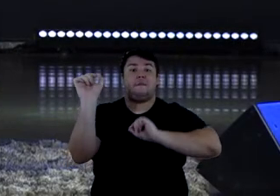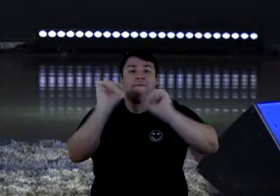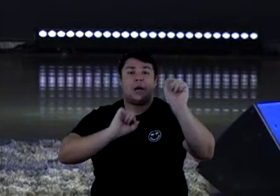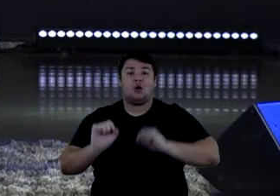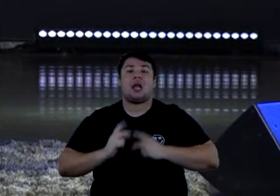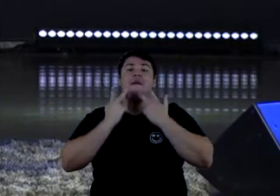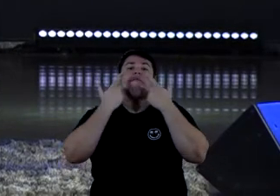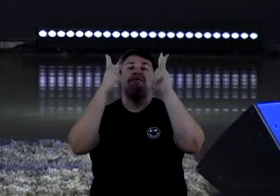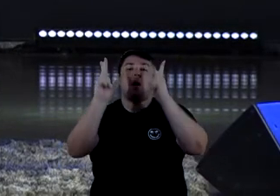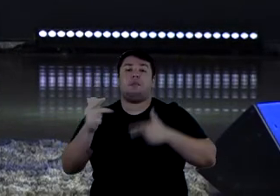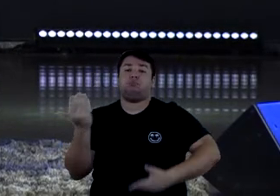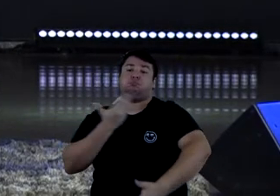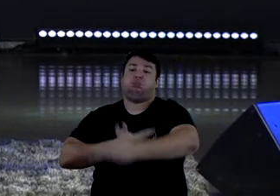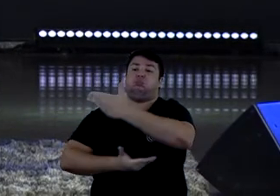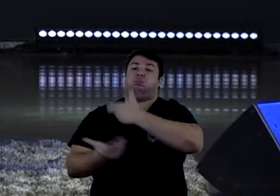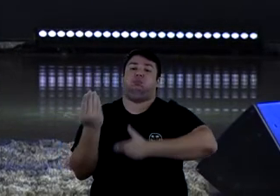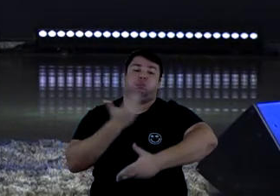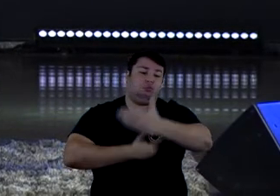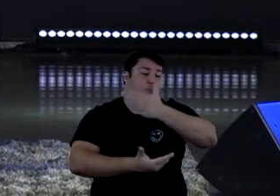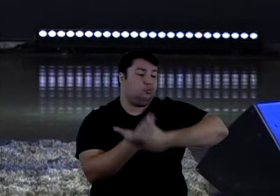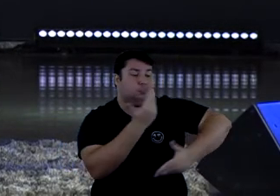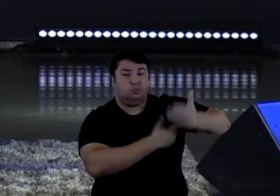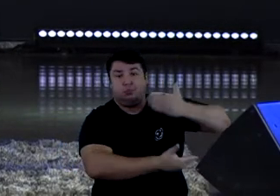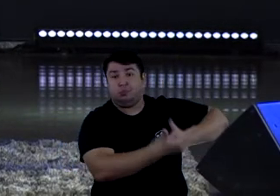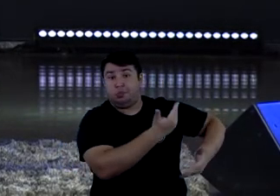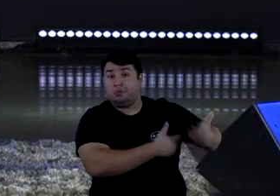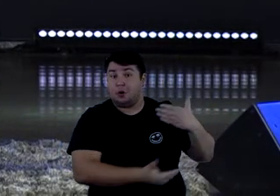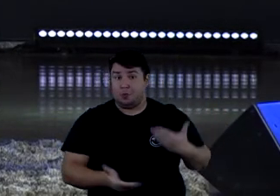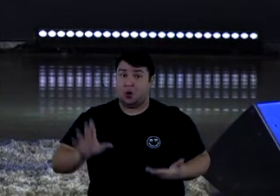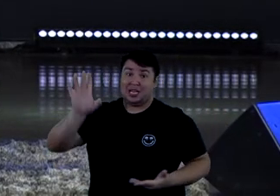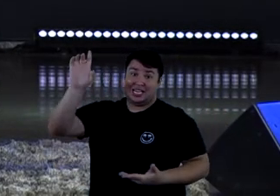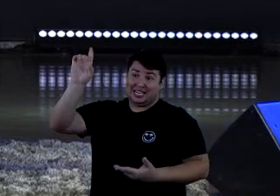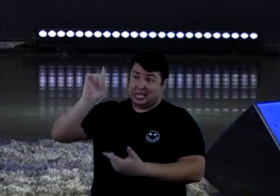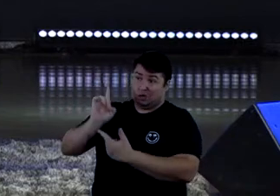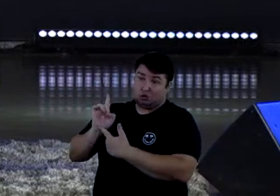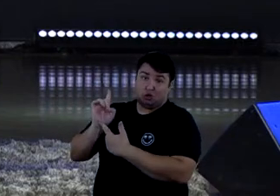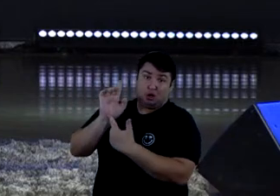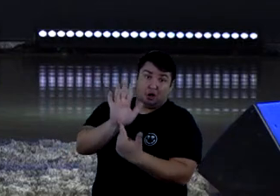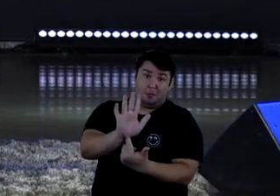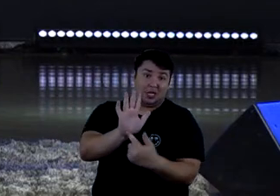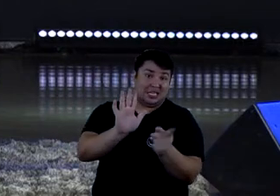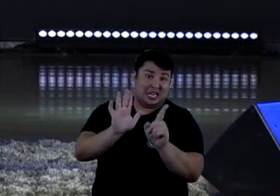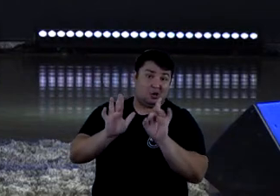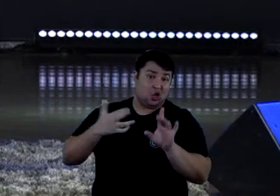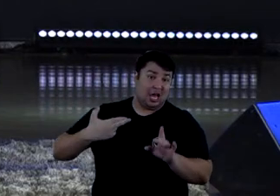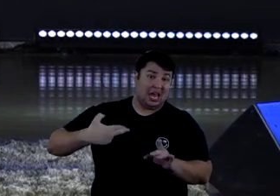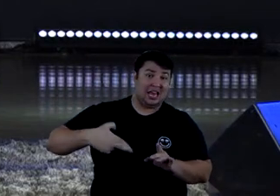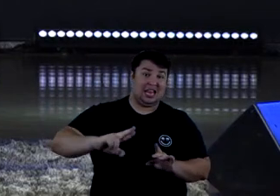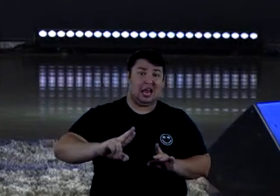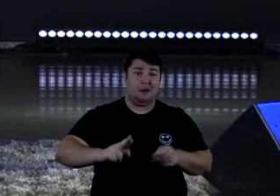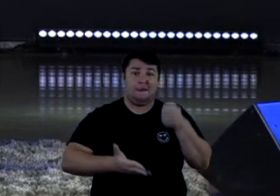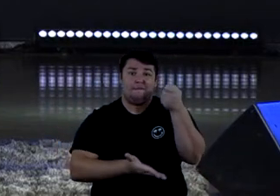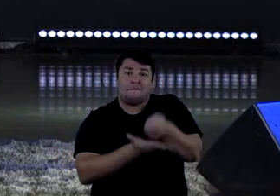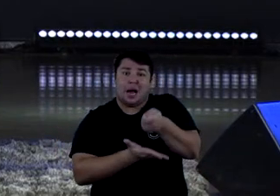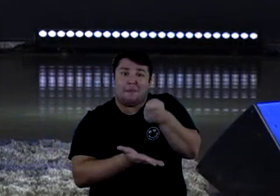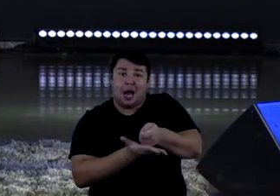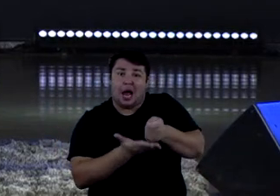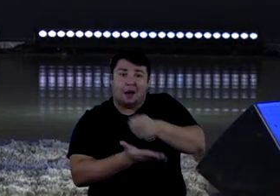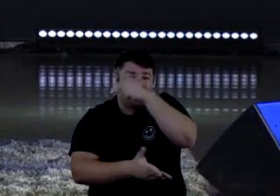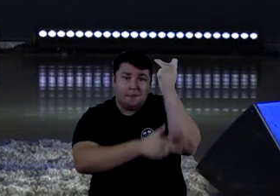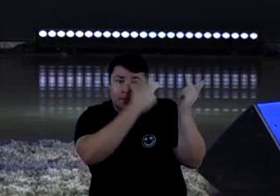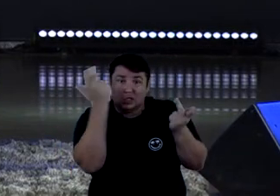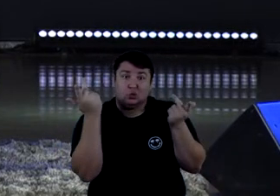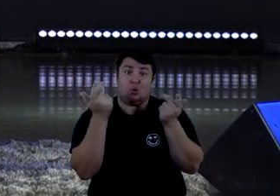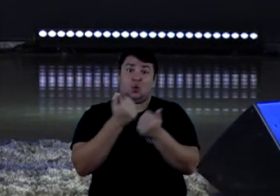que compartilha a vida de Deus. Não a letra da religião, querendo impor para pessoas coisas que